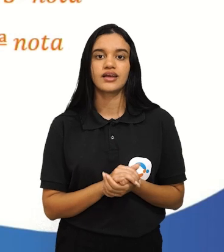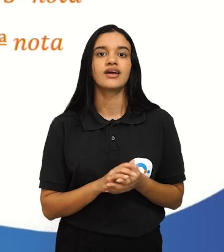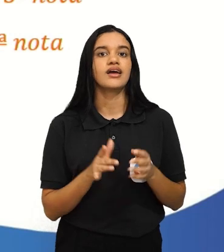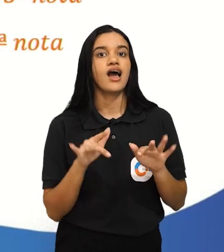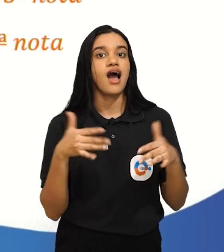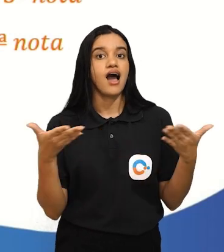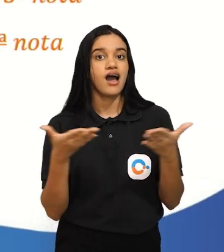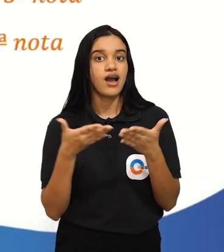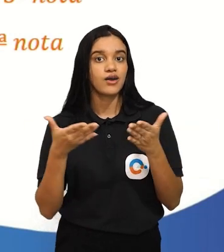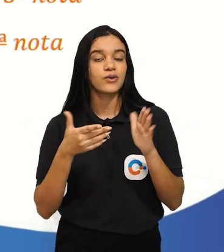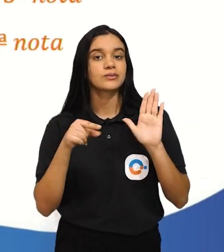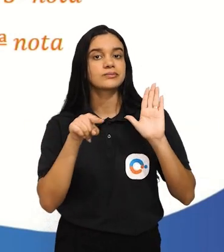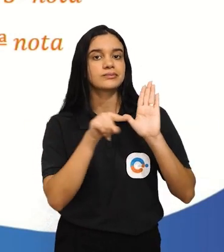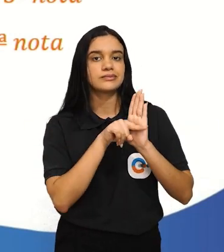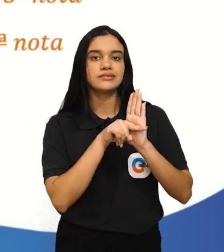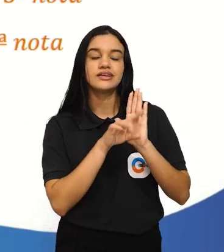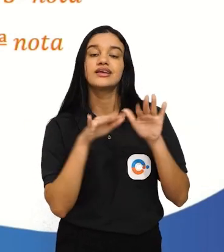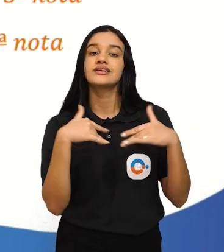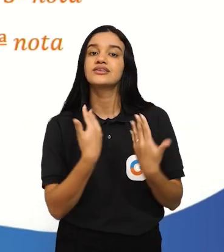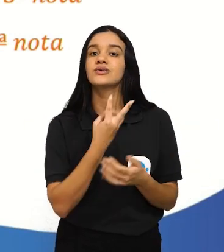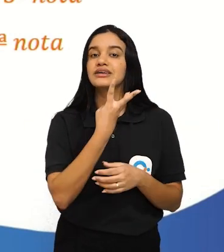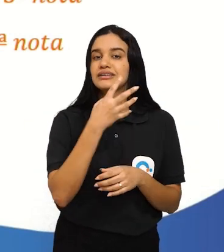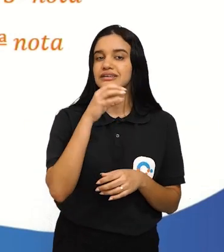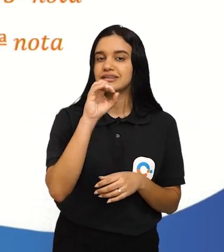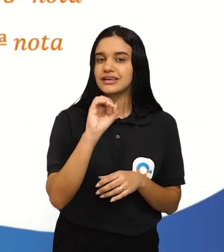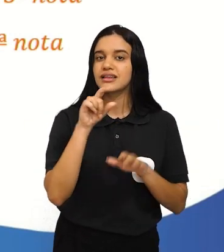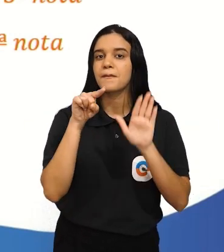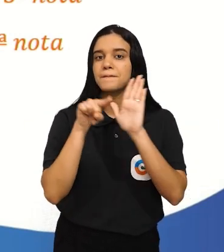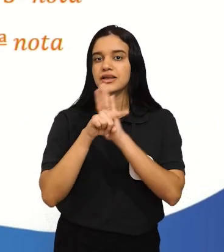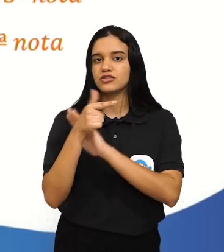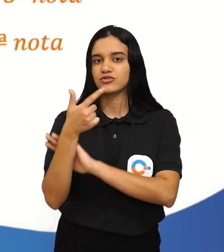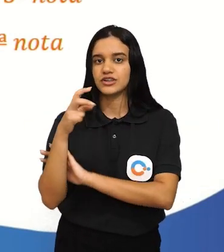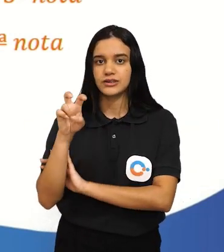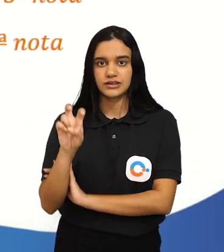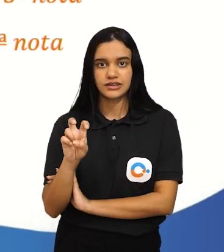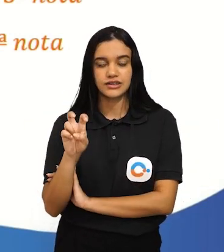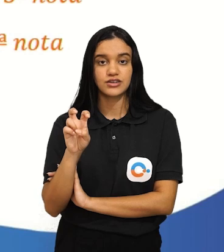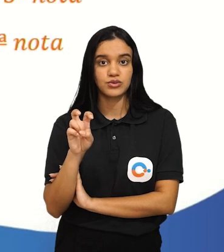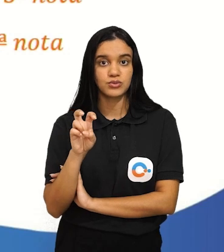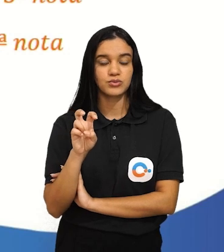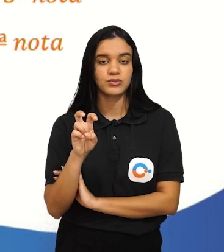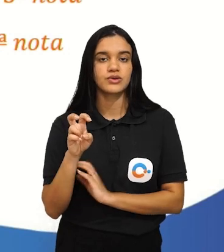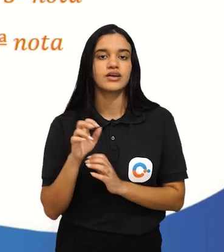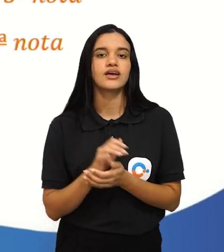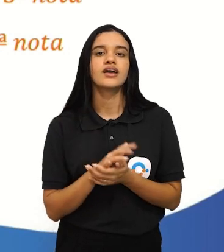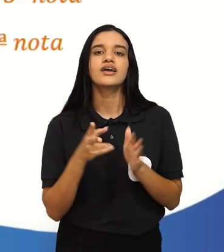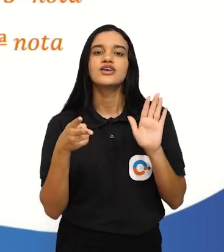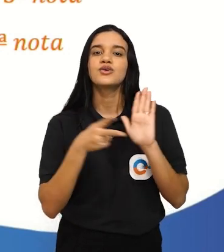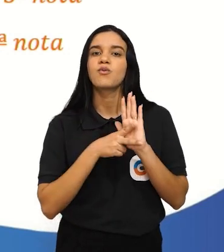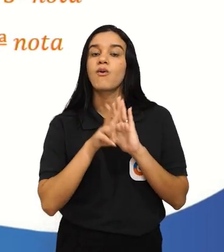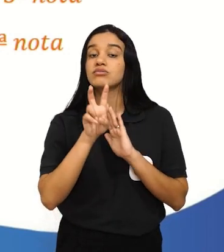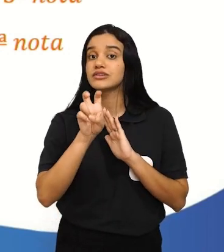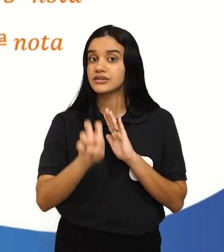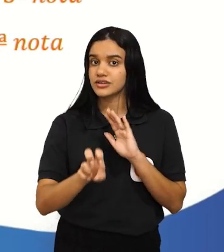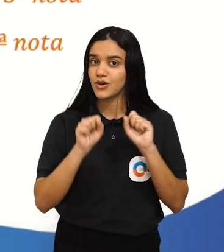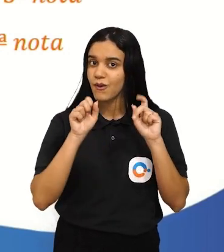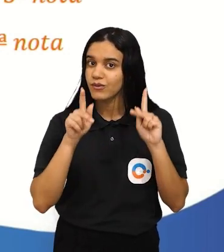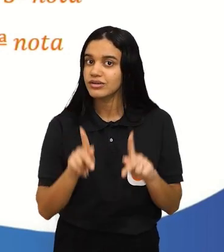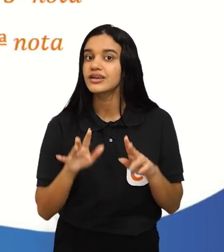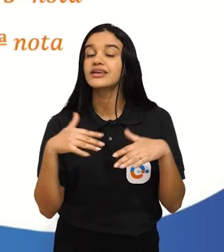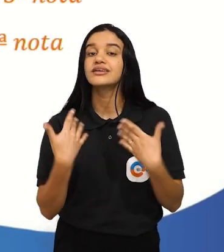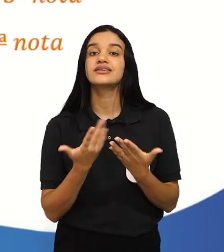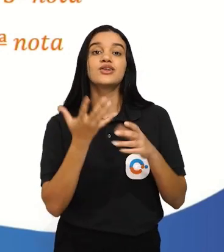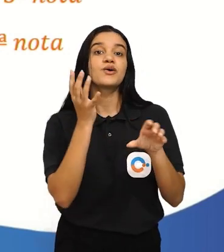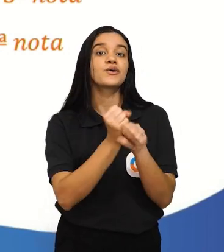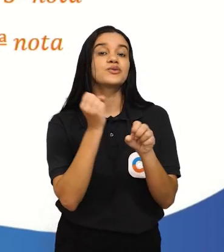lado subtraindo e aí 30 - 25 vai dar igual a 5 Beleza